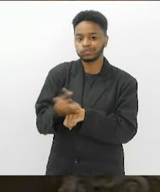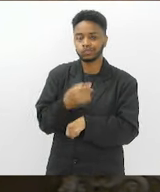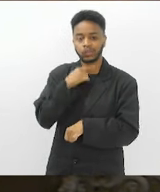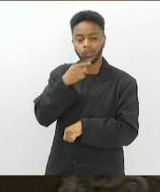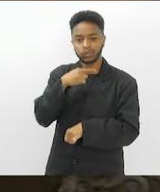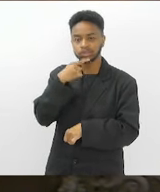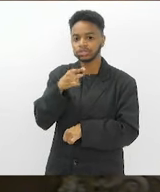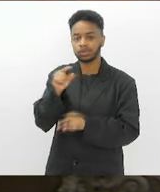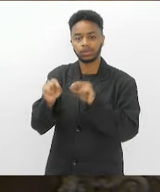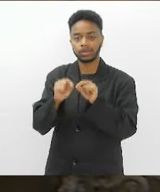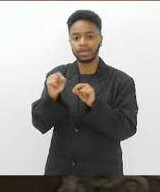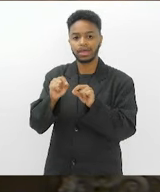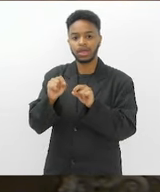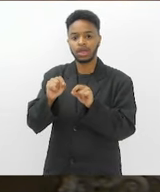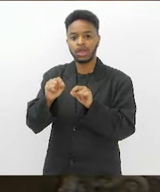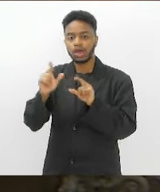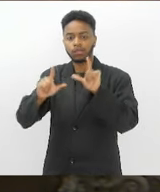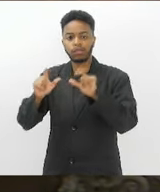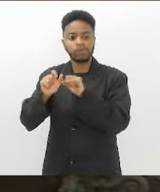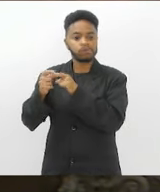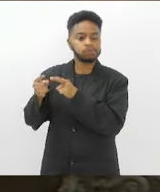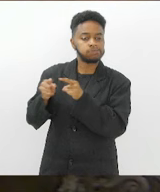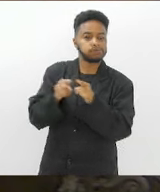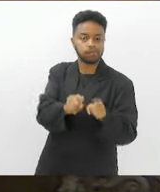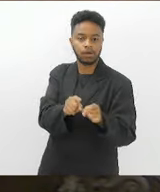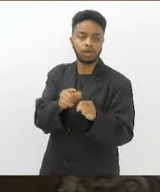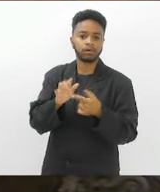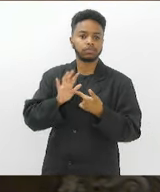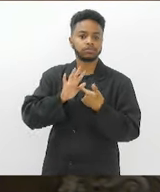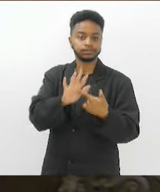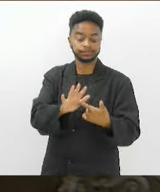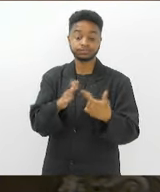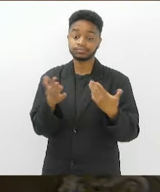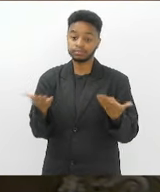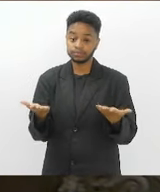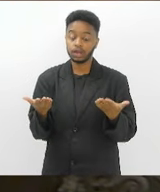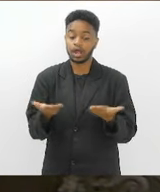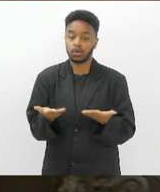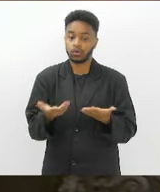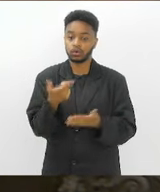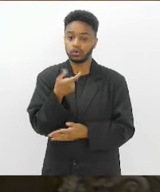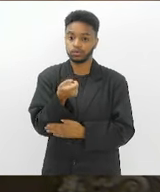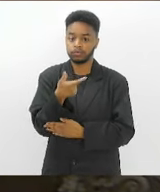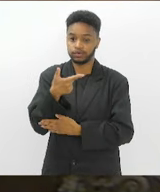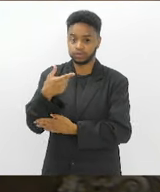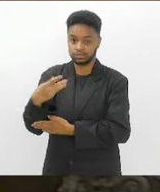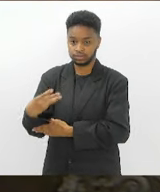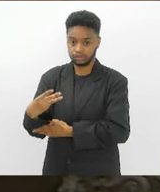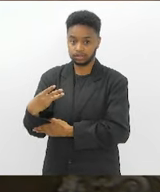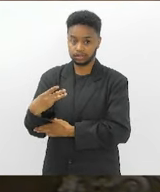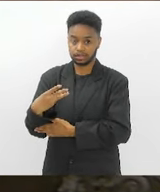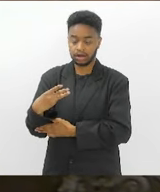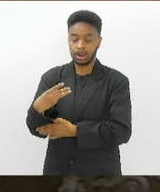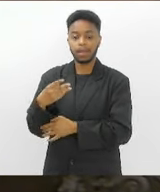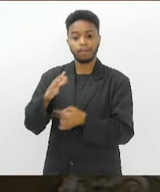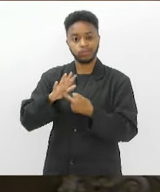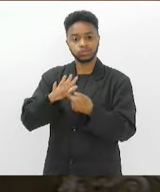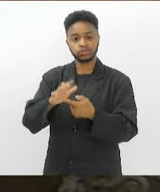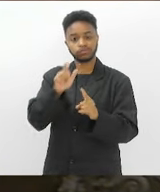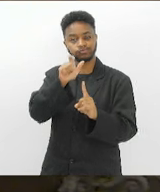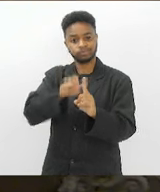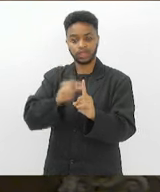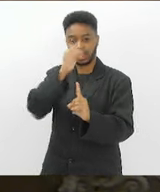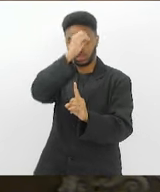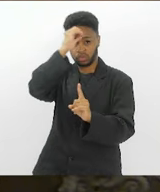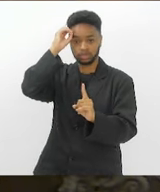condenação mediática prévia. Agora, em 2023, ele foi inocentado de todos